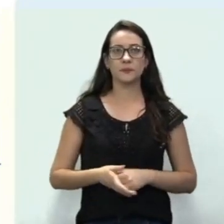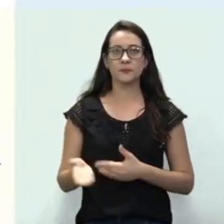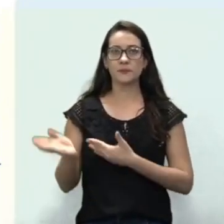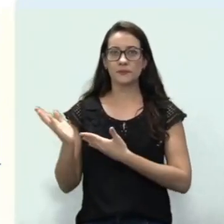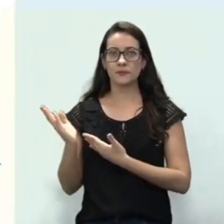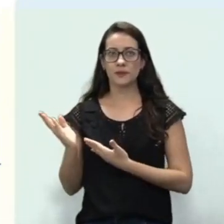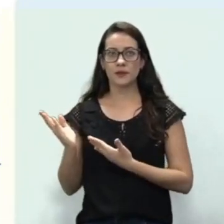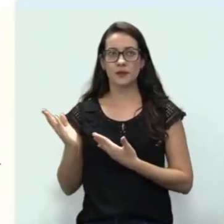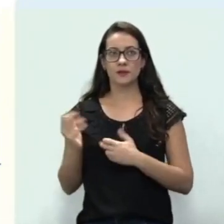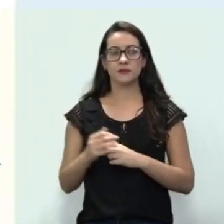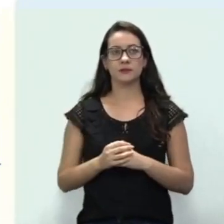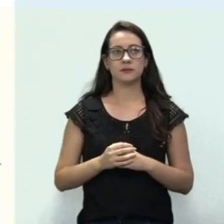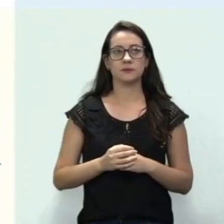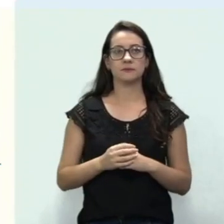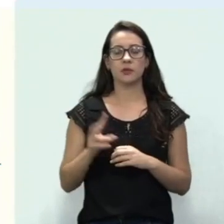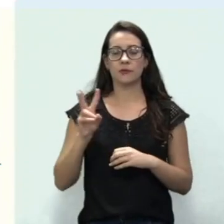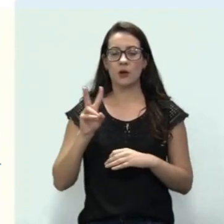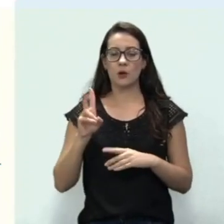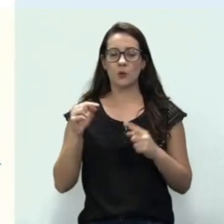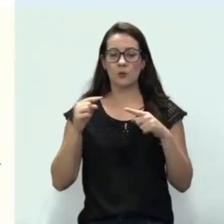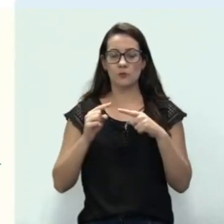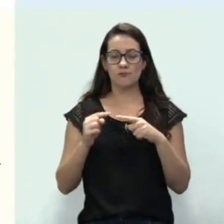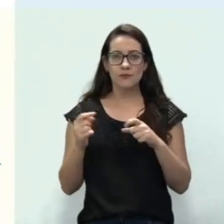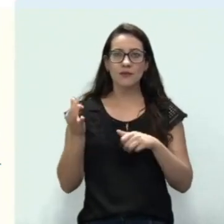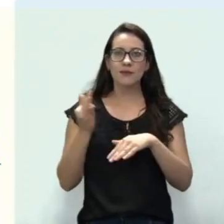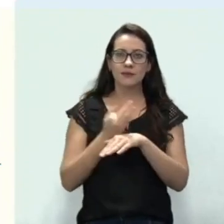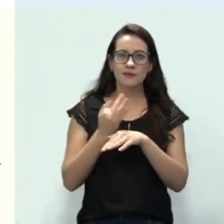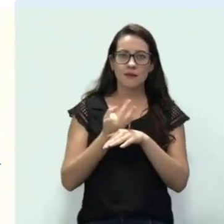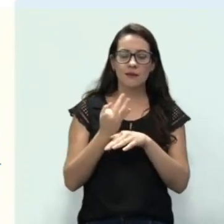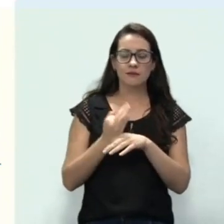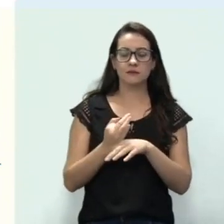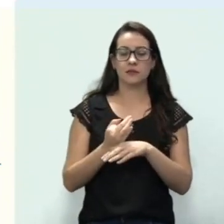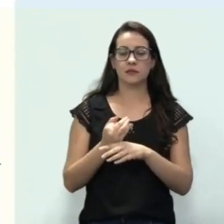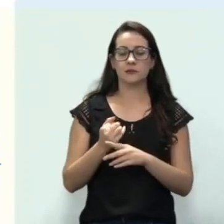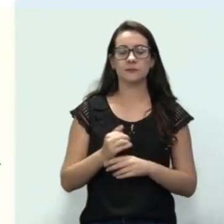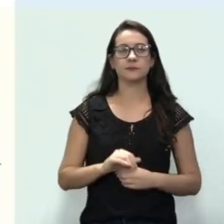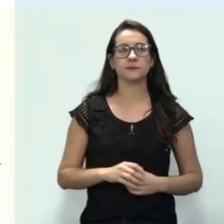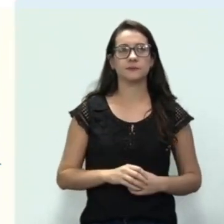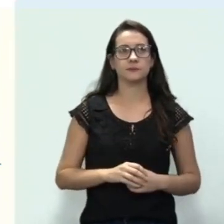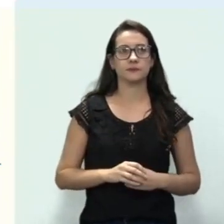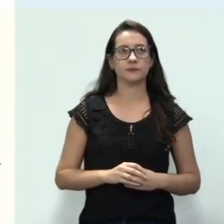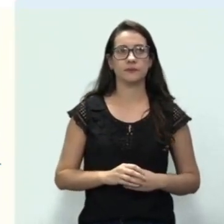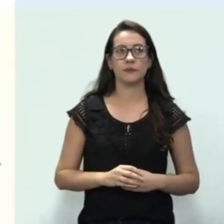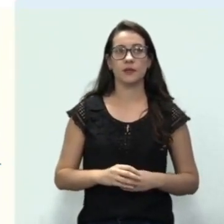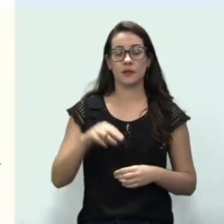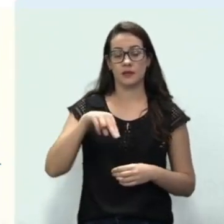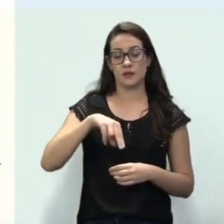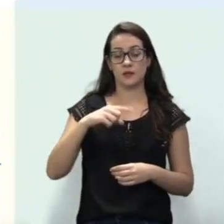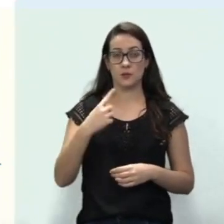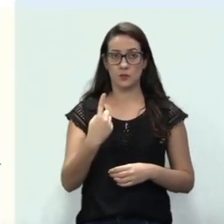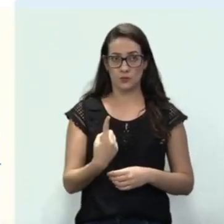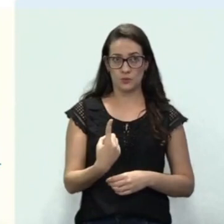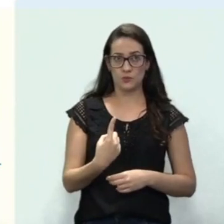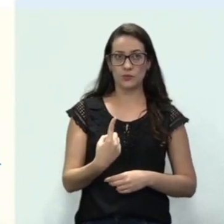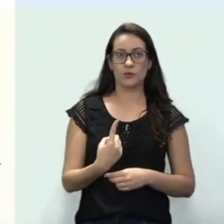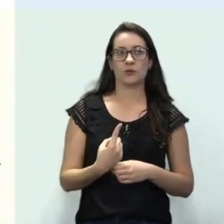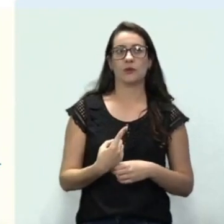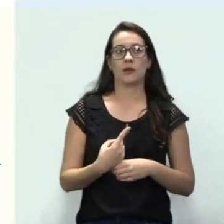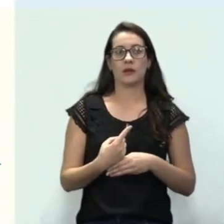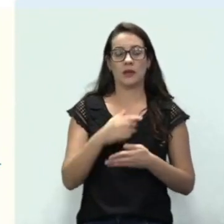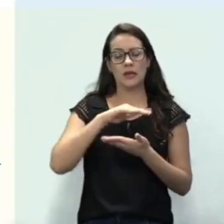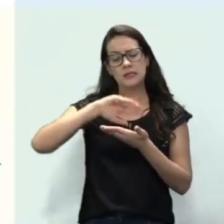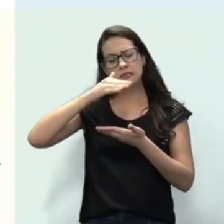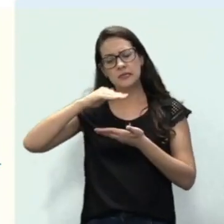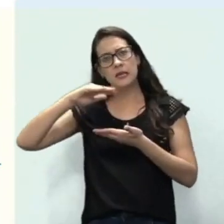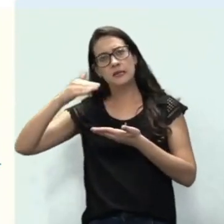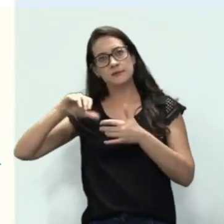o valor da resistência é igual a N1, que é em função das saliências e rugosidades da nossa barra,